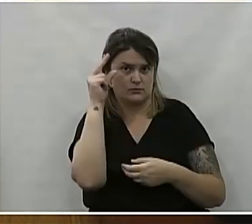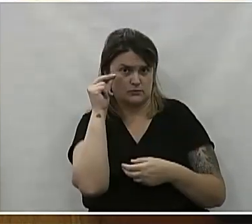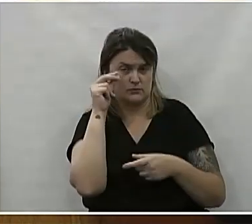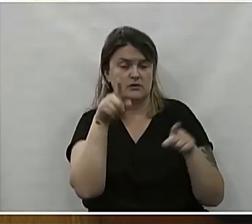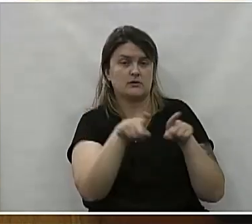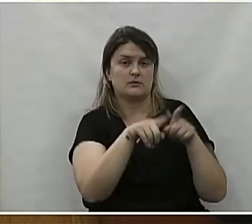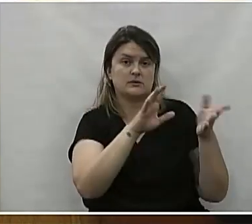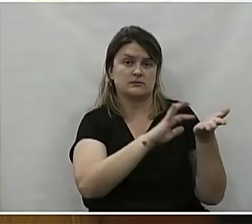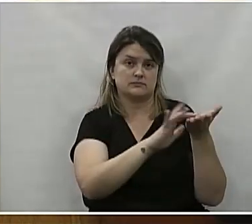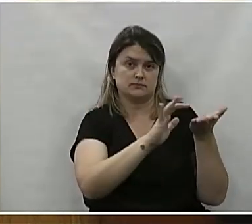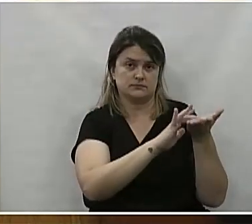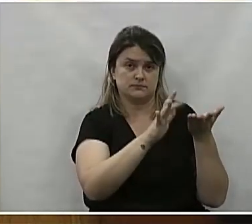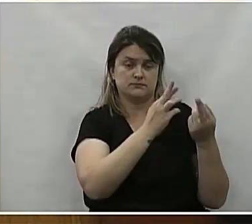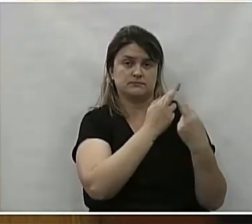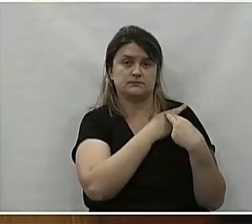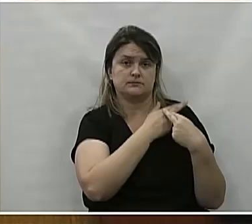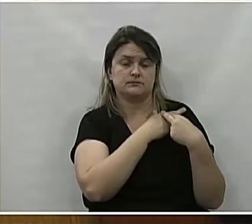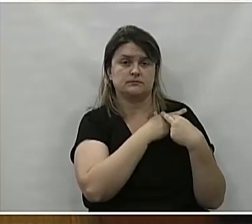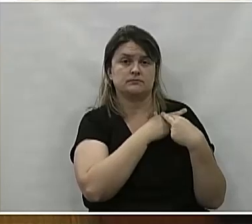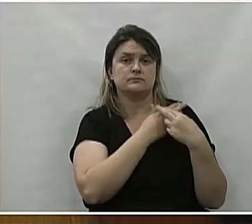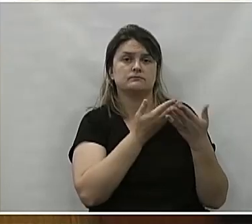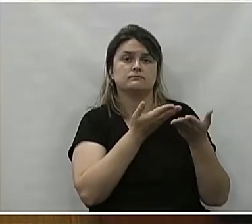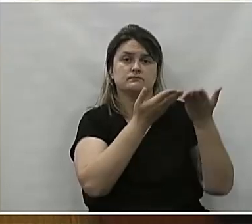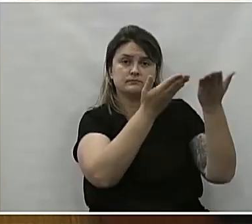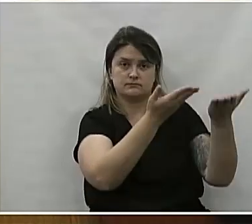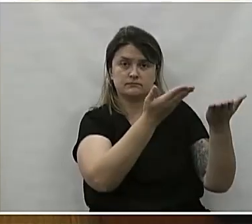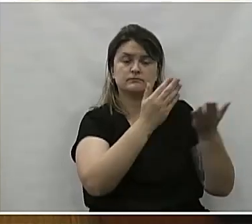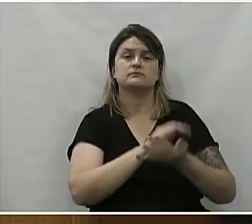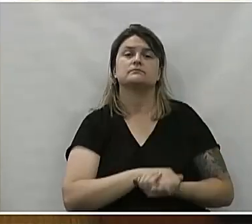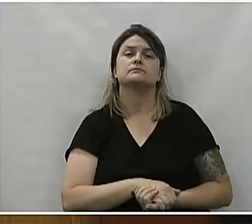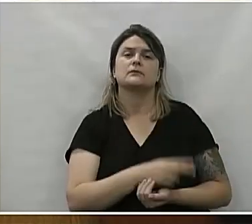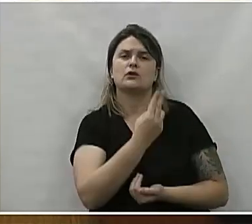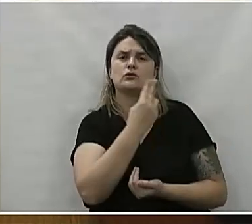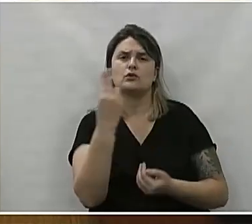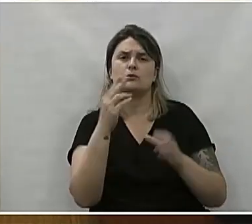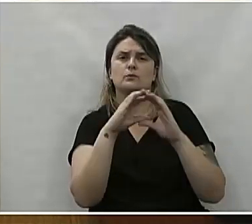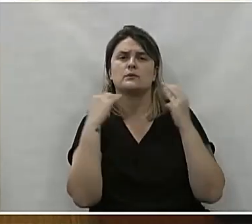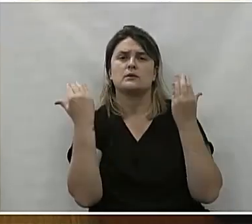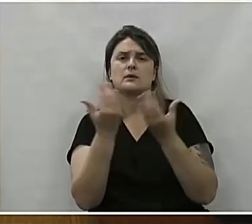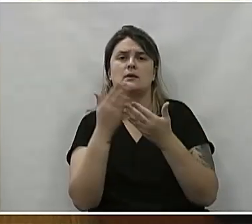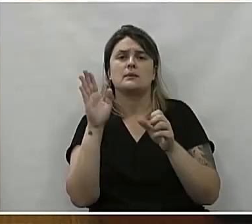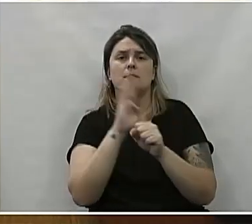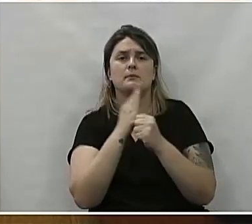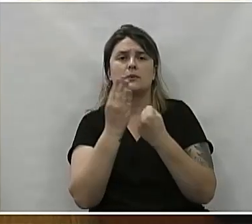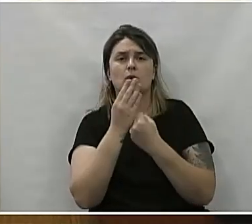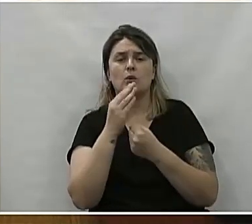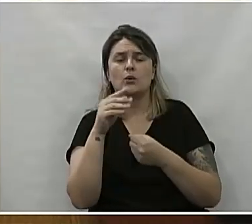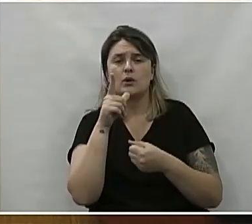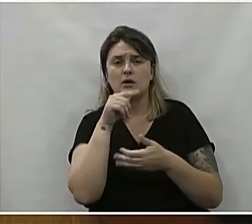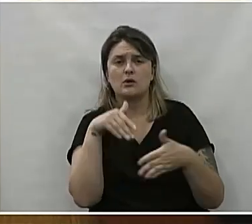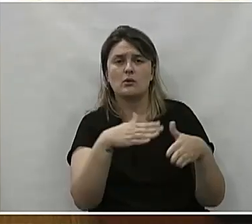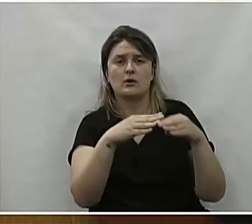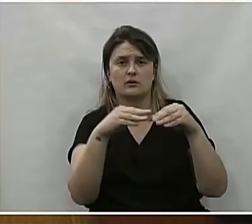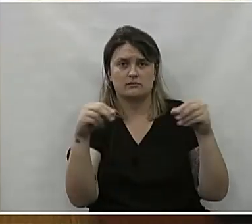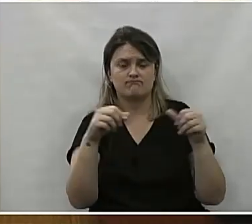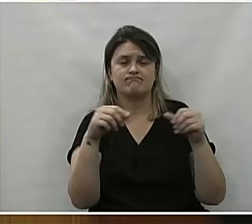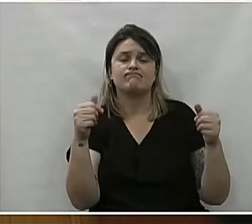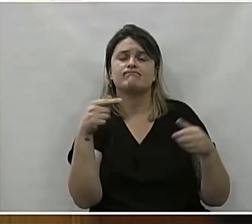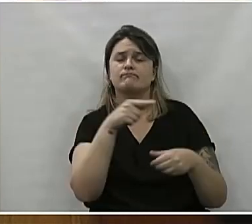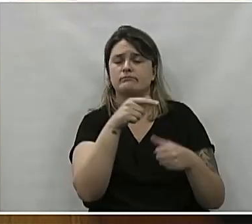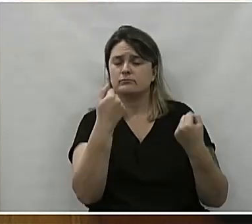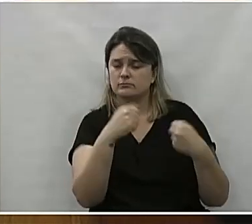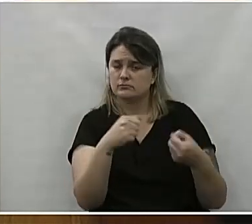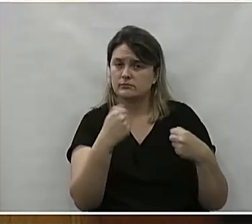e pela Secretaria Competente Dirijo-me às vossas excelências em nome da comunidade do bairro Rio de Areia Para expressar uma necessidade